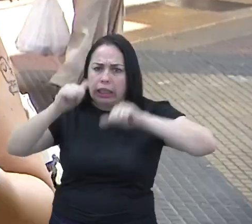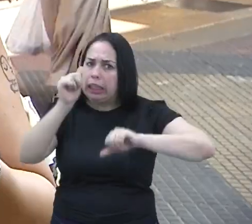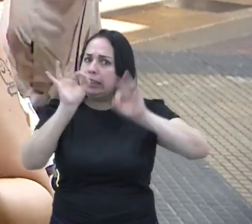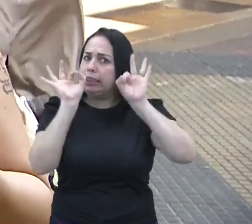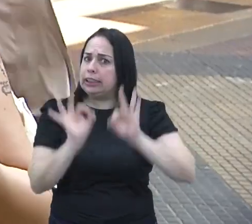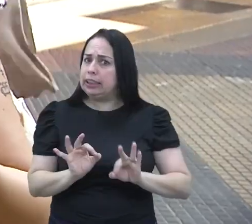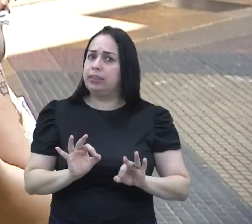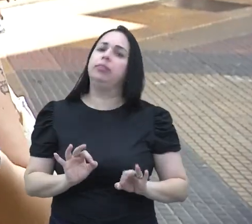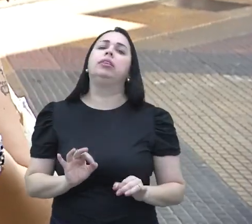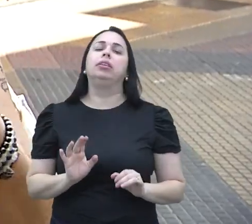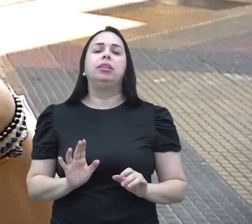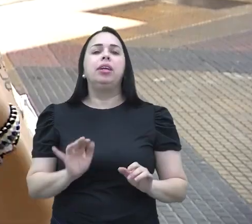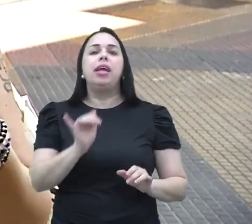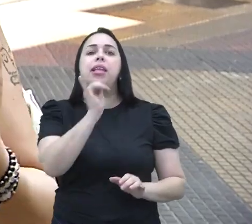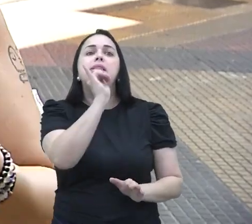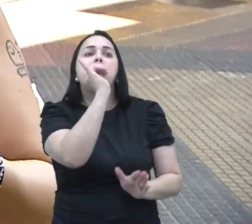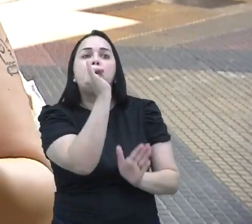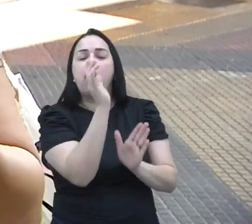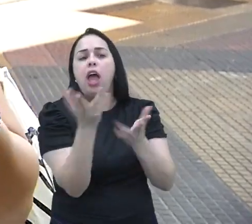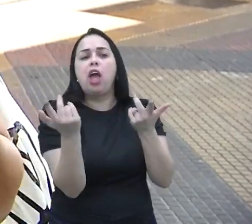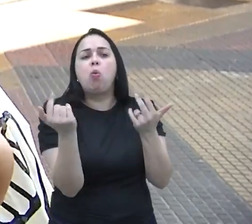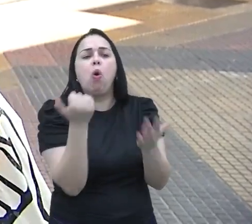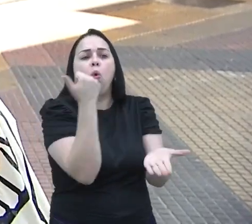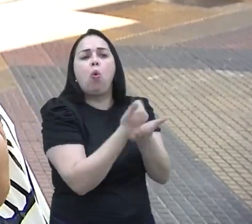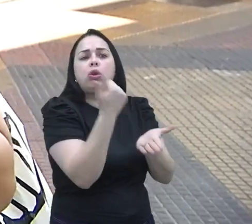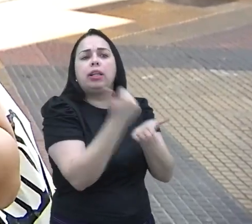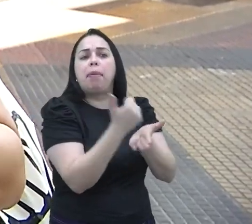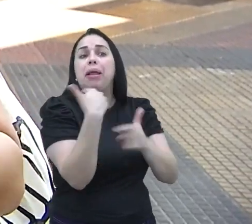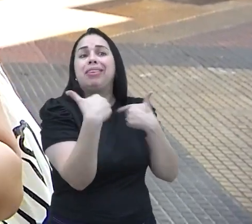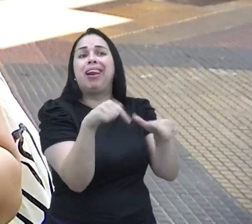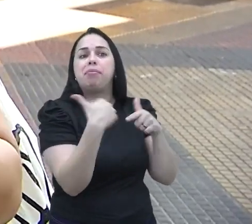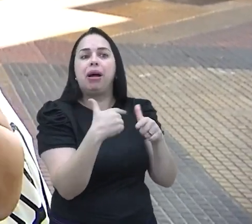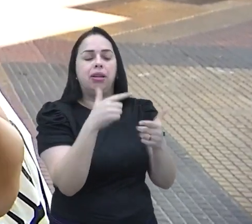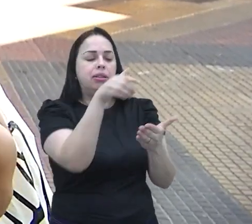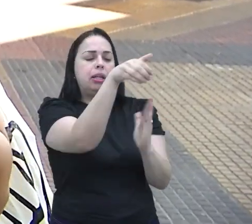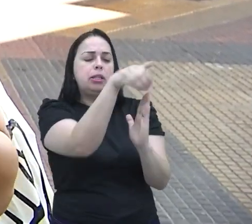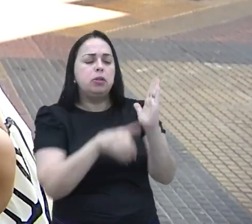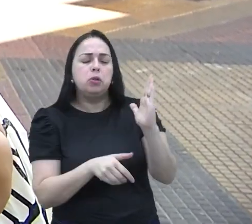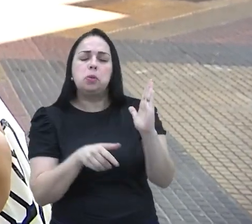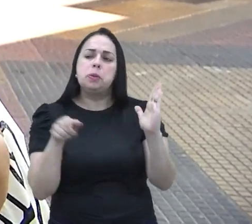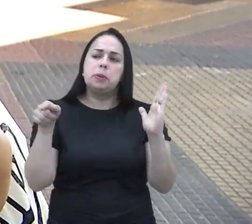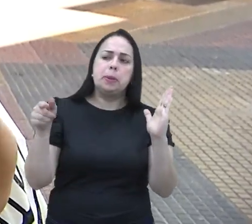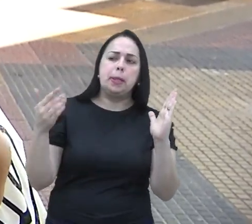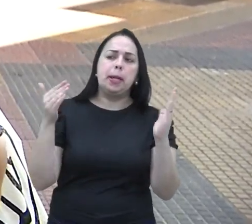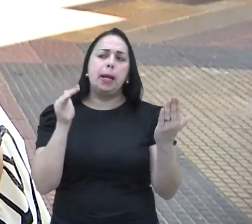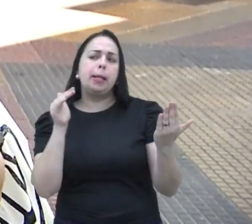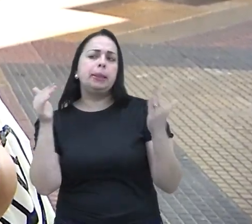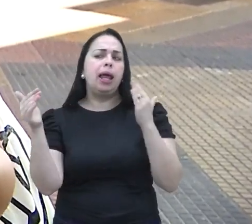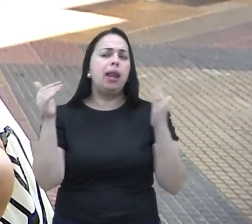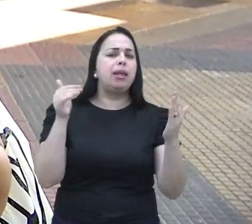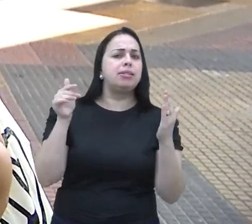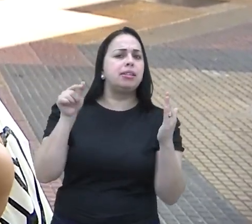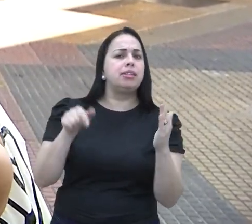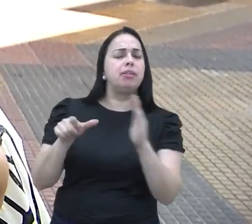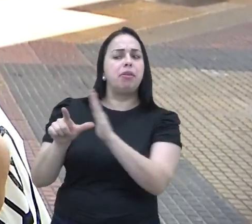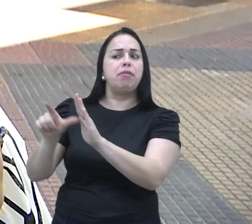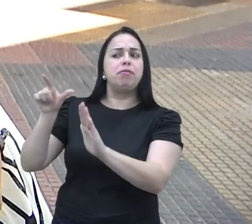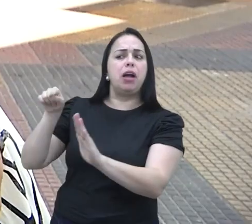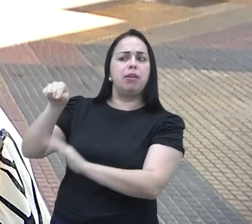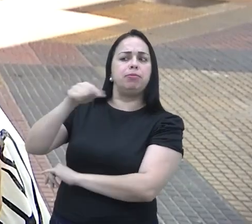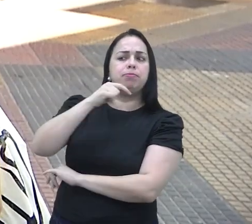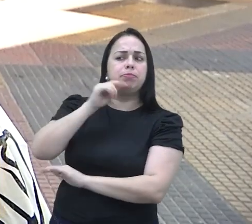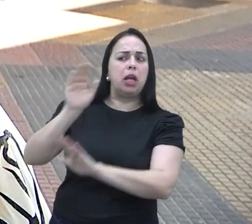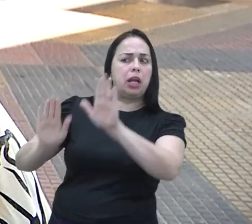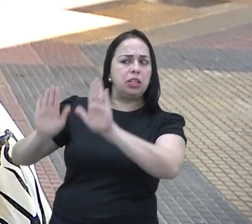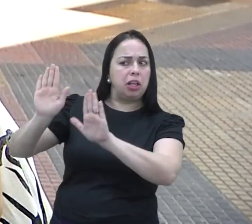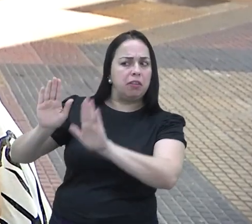lupa. Eu falo assim, é como se fosse contratar alguém para trabalhar. Então, você olha o currículo, vê o que aconteceu com a pessoa antes